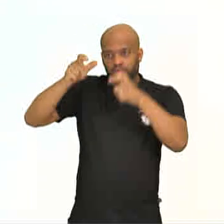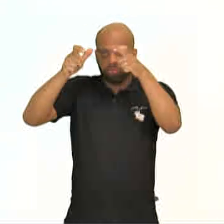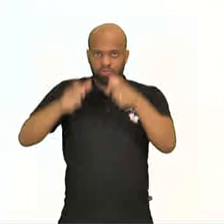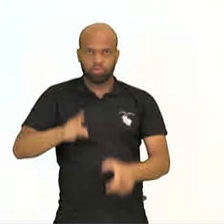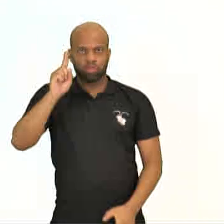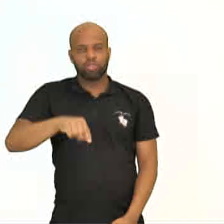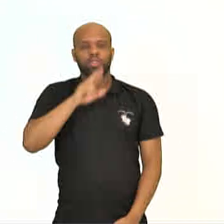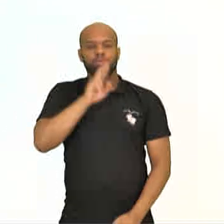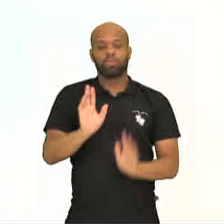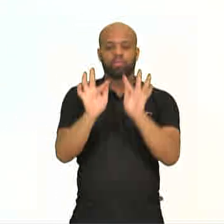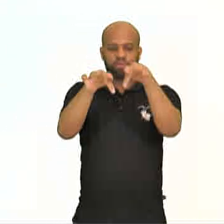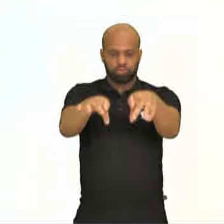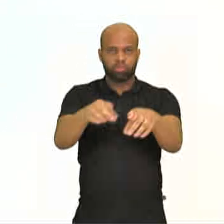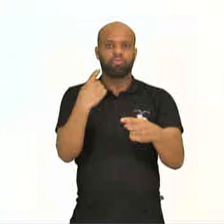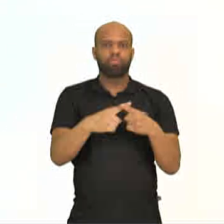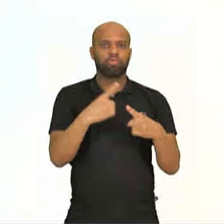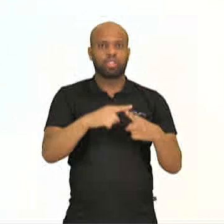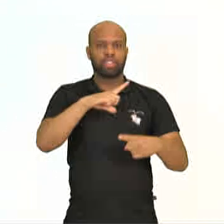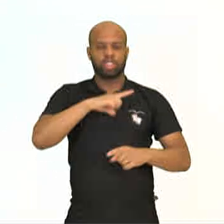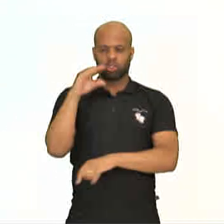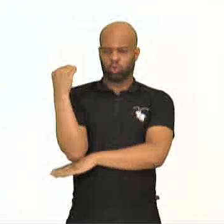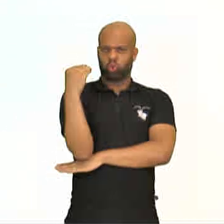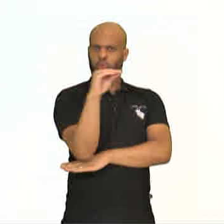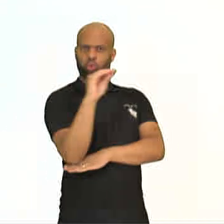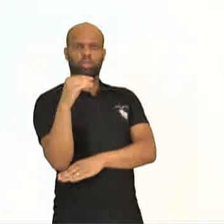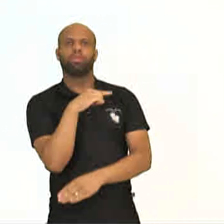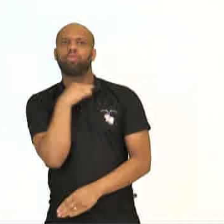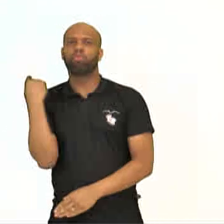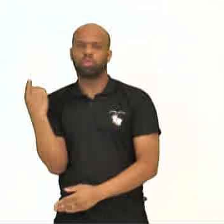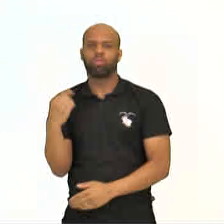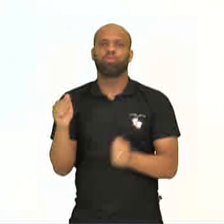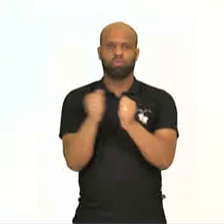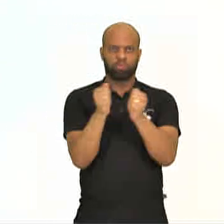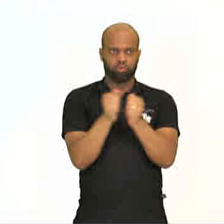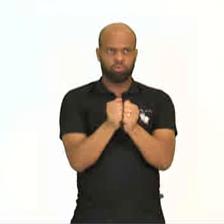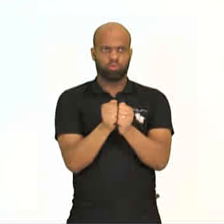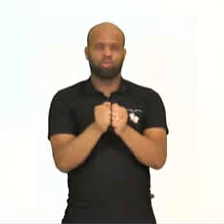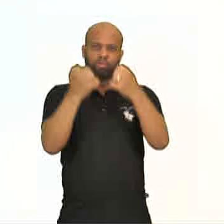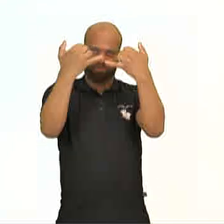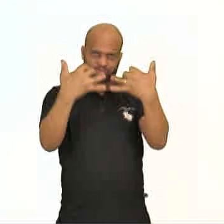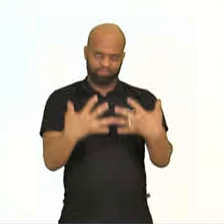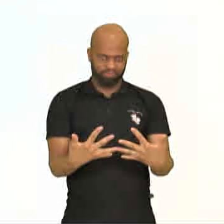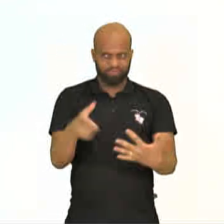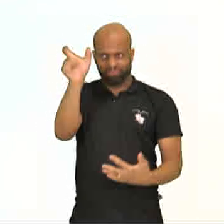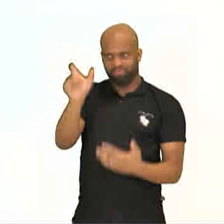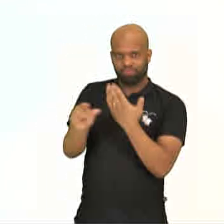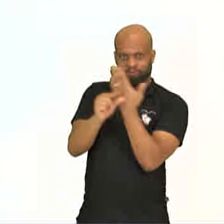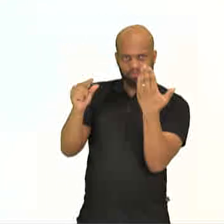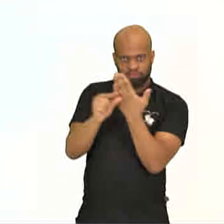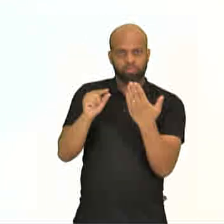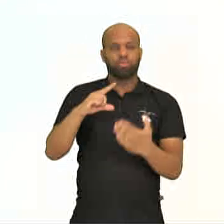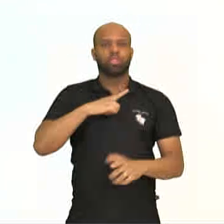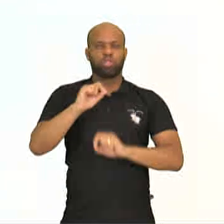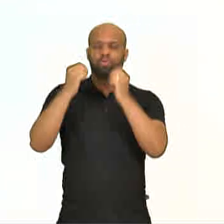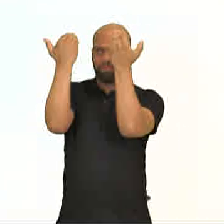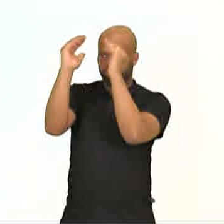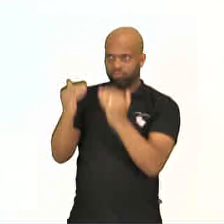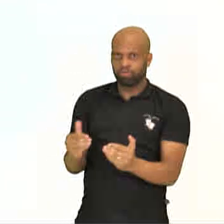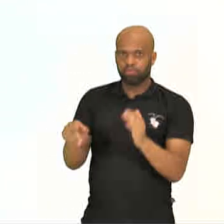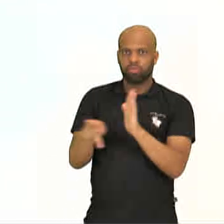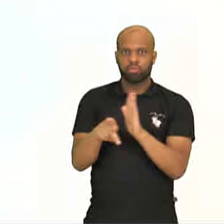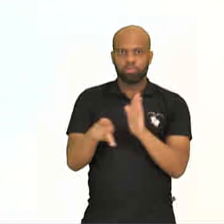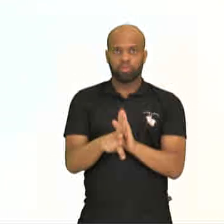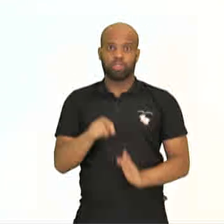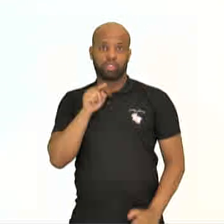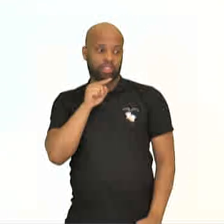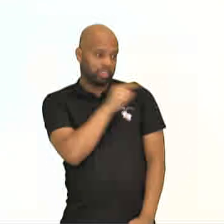o resultado final, sendo que os tiranossauros morreram juntos, explica Soares. Através de uma análise de